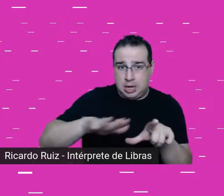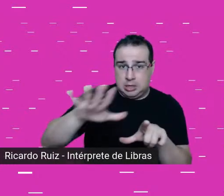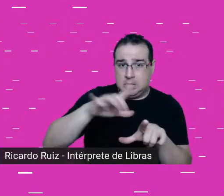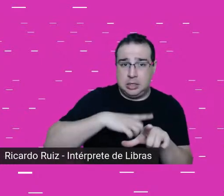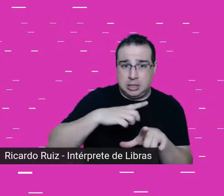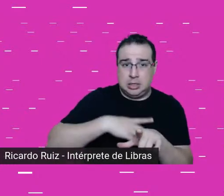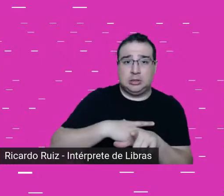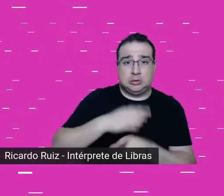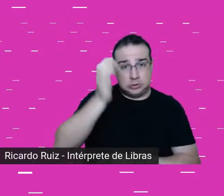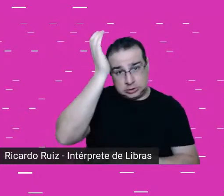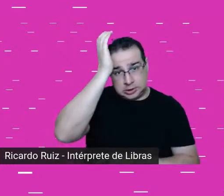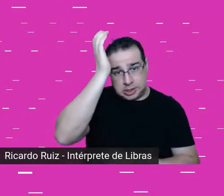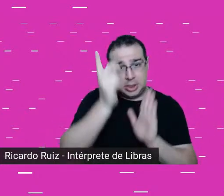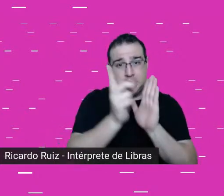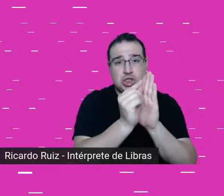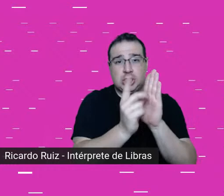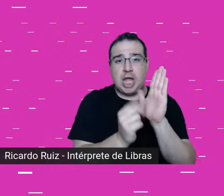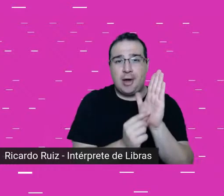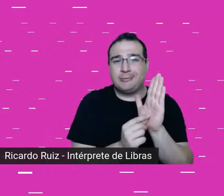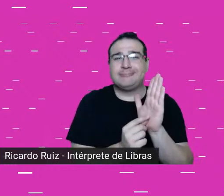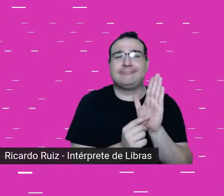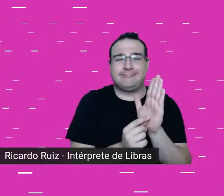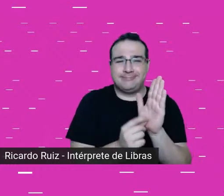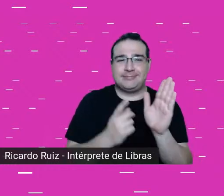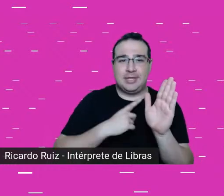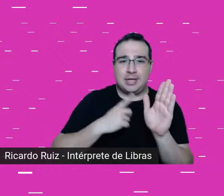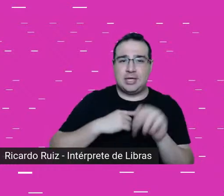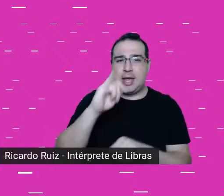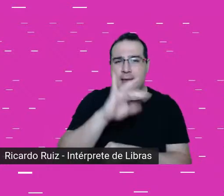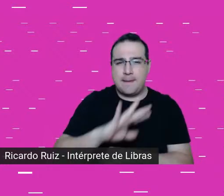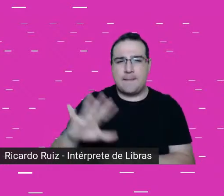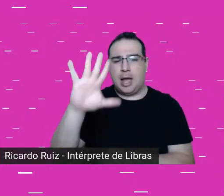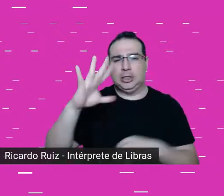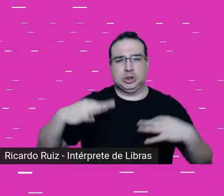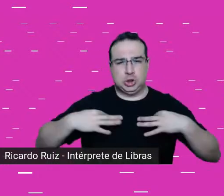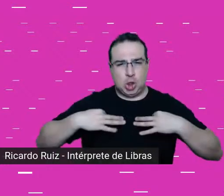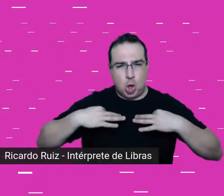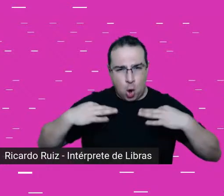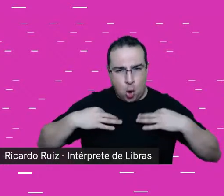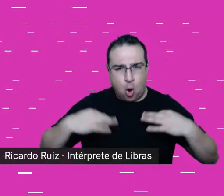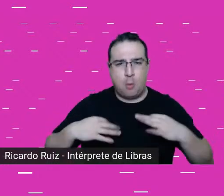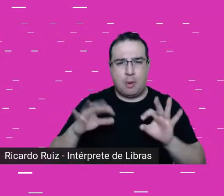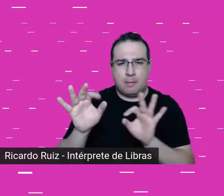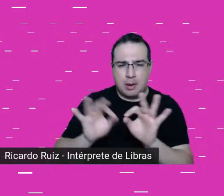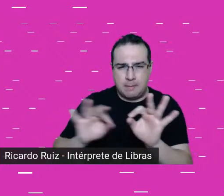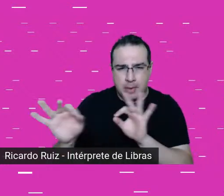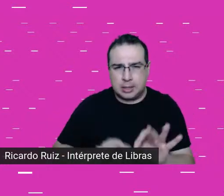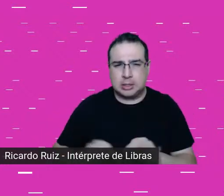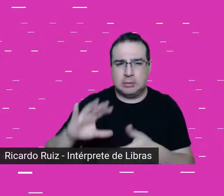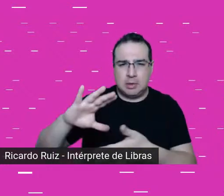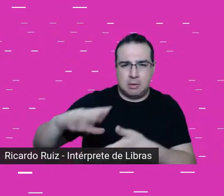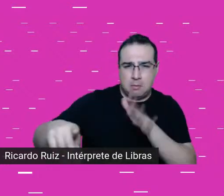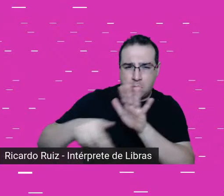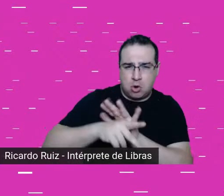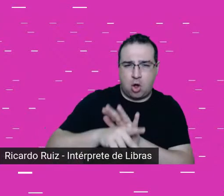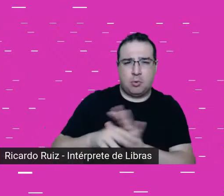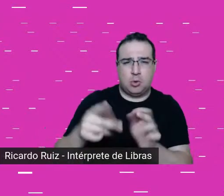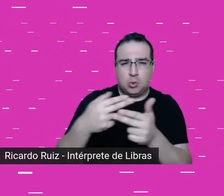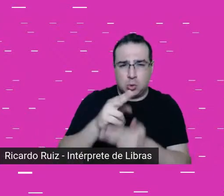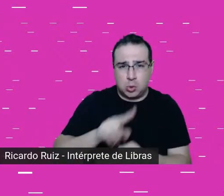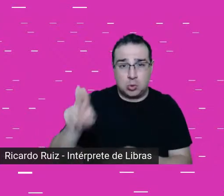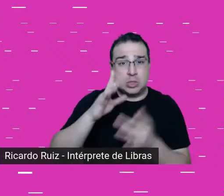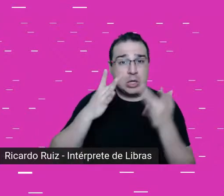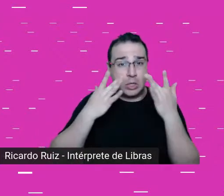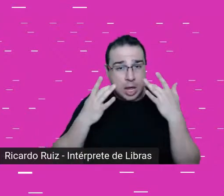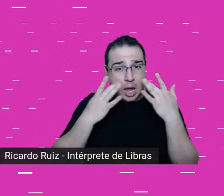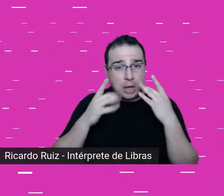Sesc Digital, contendo imagens de figurinos, peças gráficas, fotografias,